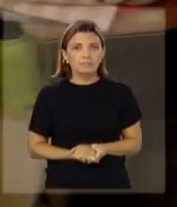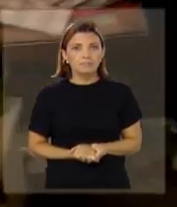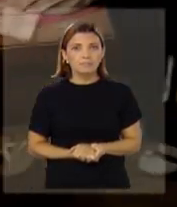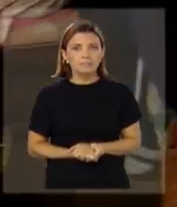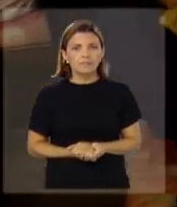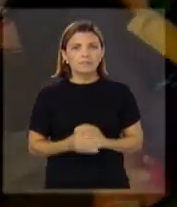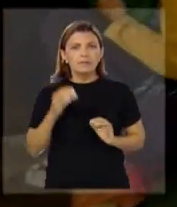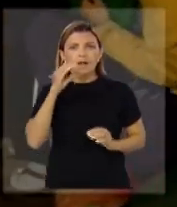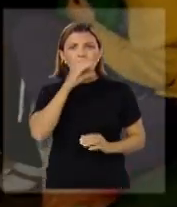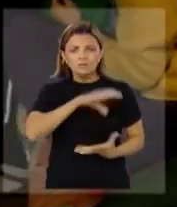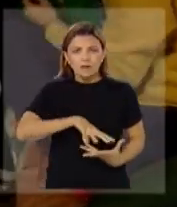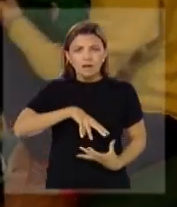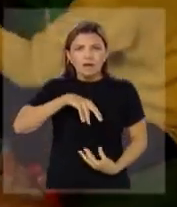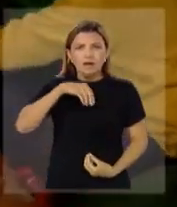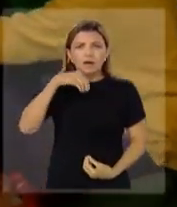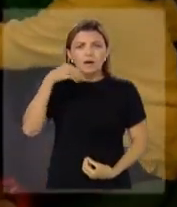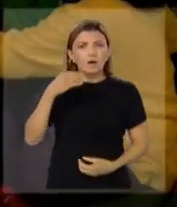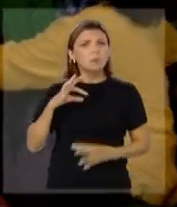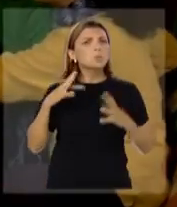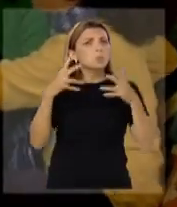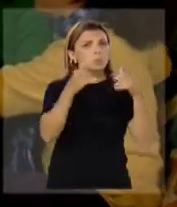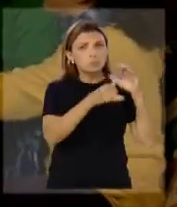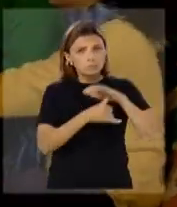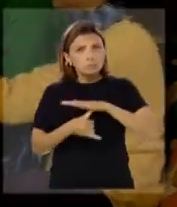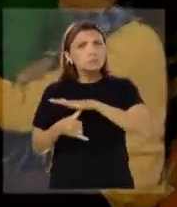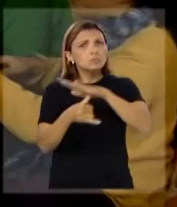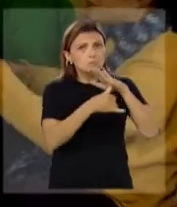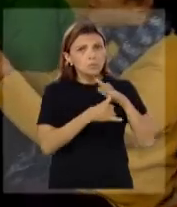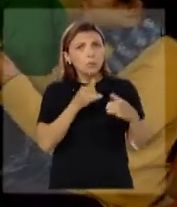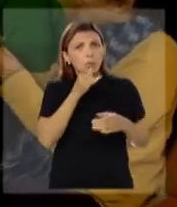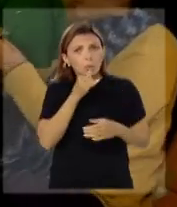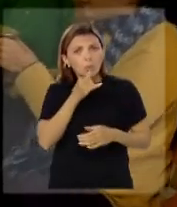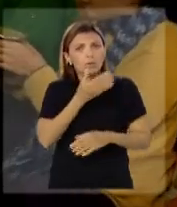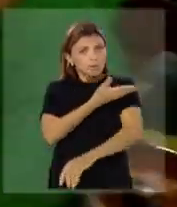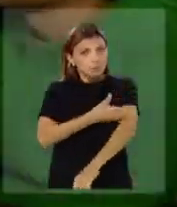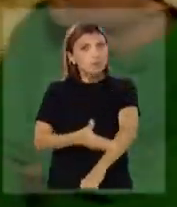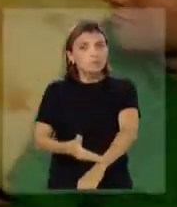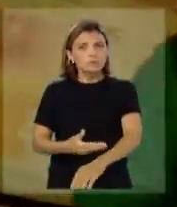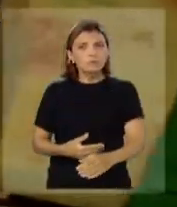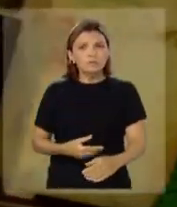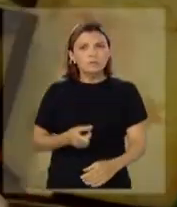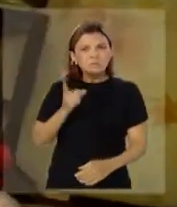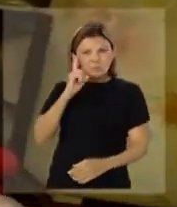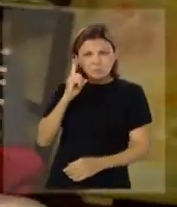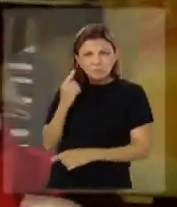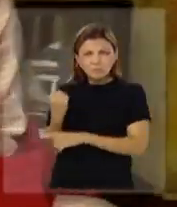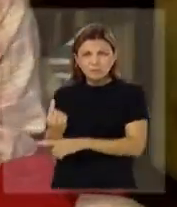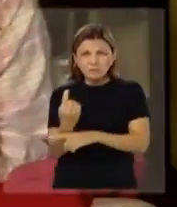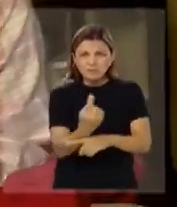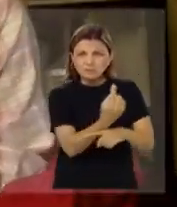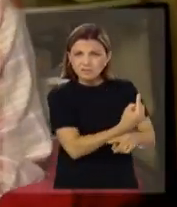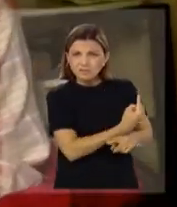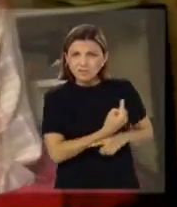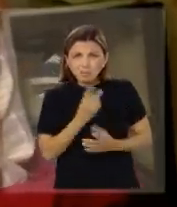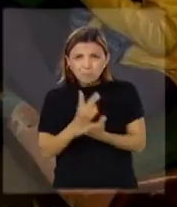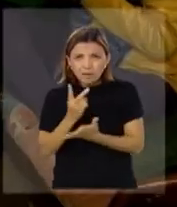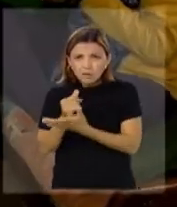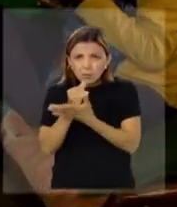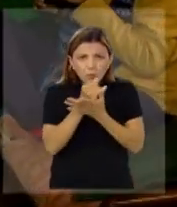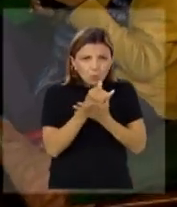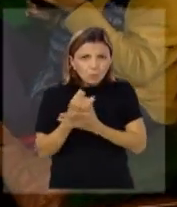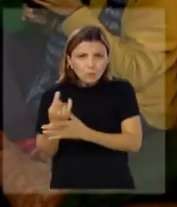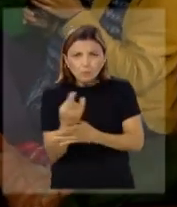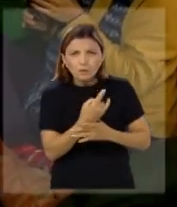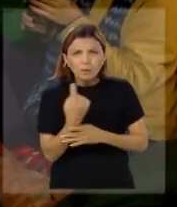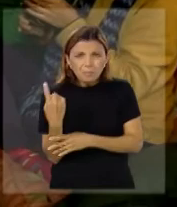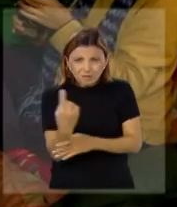frio. Nossa, aquece até a alma. Sabe que o pessoal do sul adora tomar chimarrão, né? Tanto no frio quanto no calor. Vem cá. Tem que todo mundo beber no mesmo canudinho? Não é um